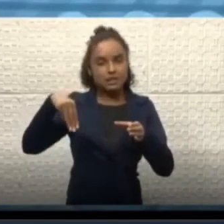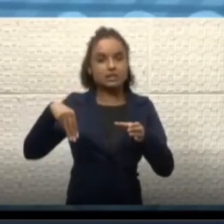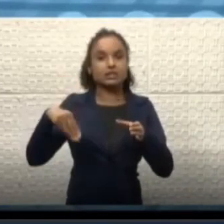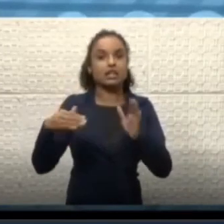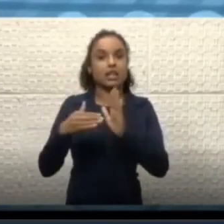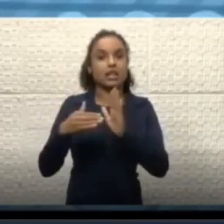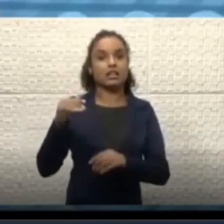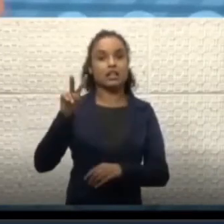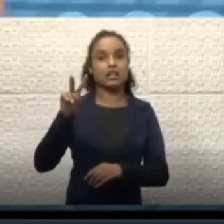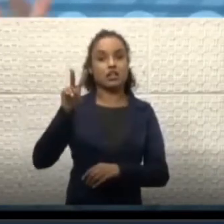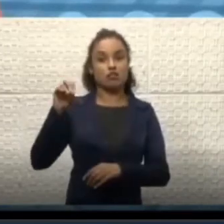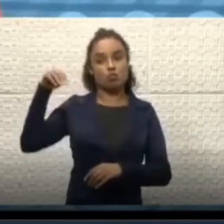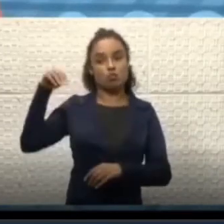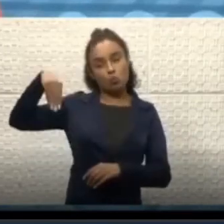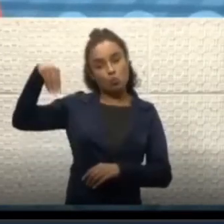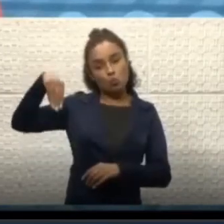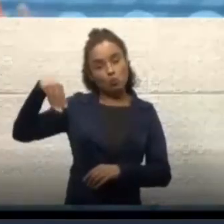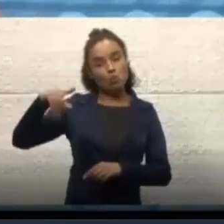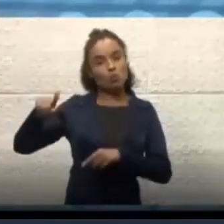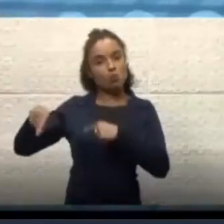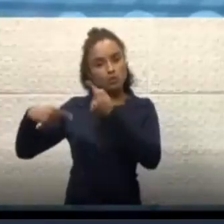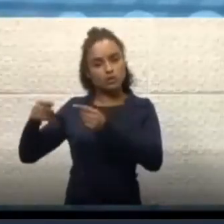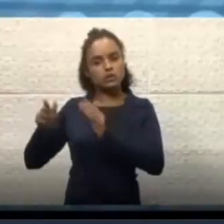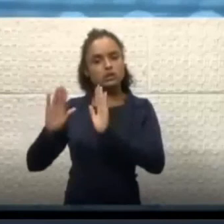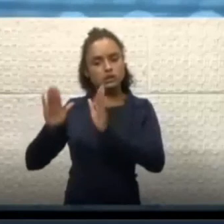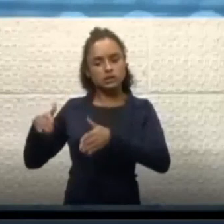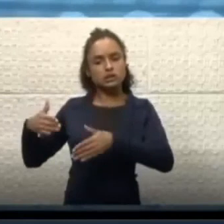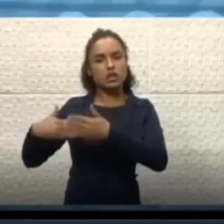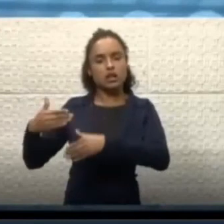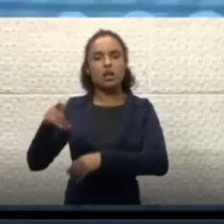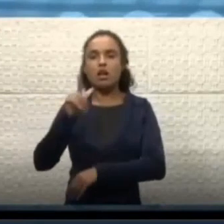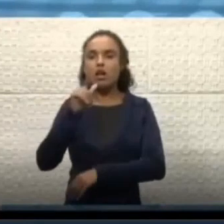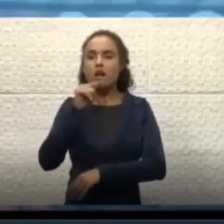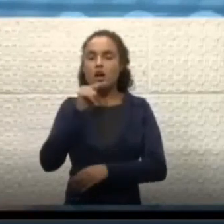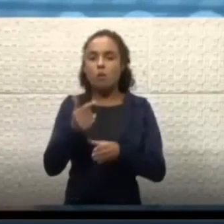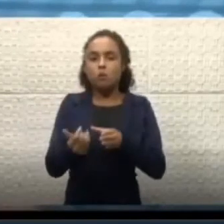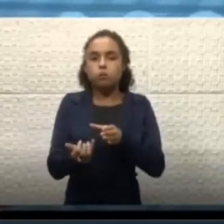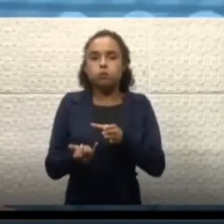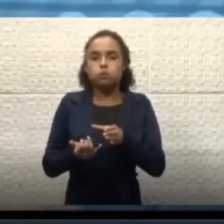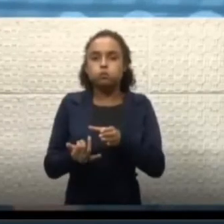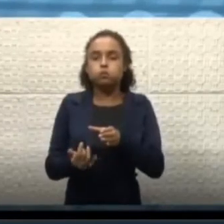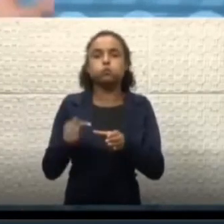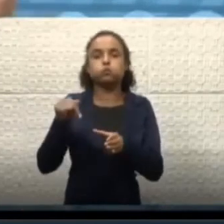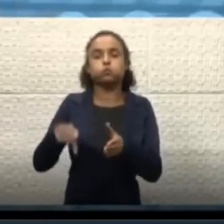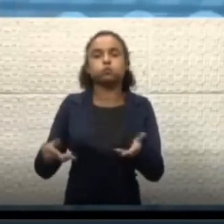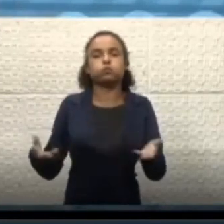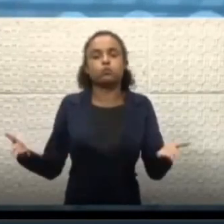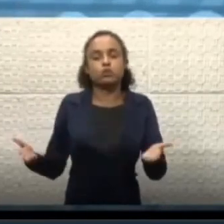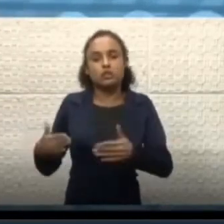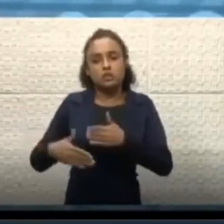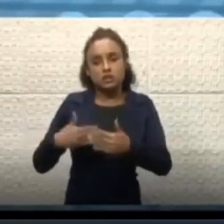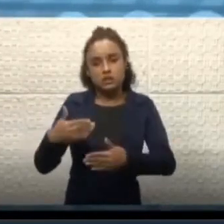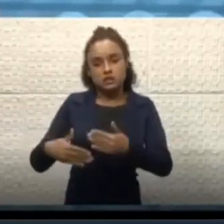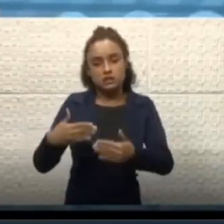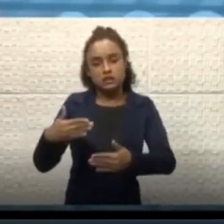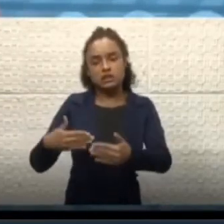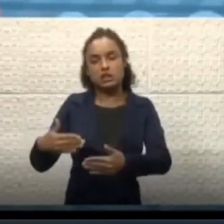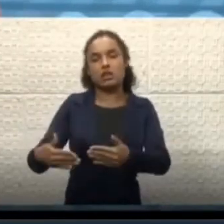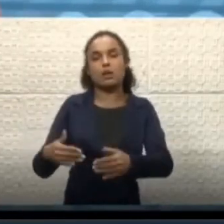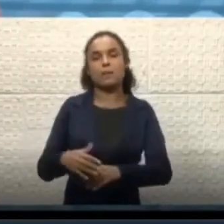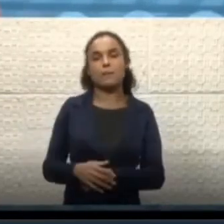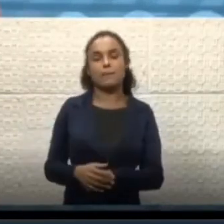10 a 20 minutos. Então, feito esse procedimento, com a água bem aquecida, agora nós vamos passar para o processo de